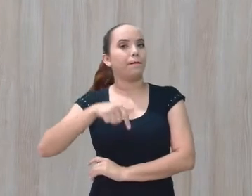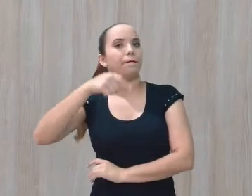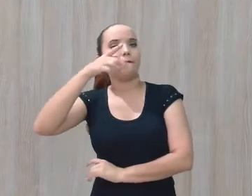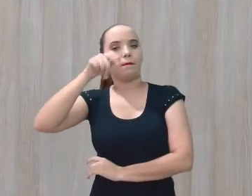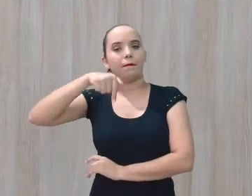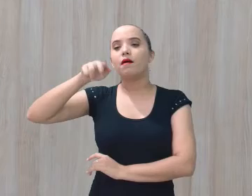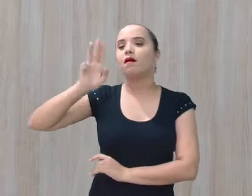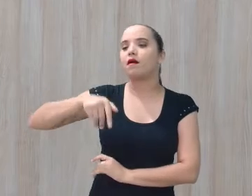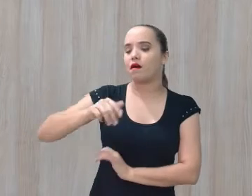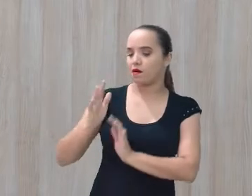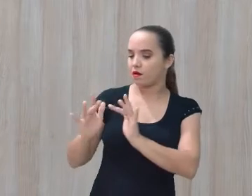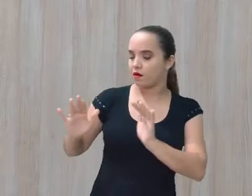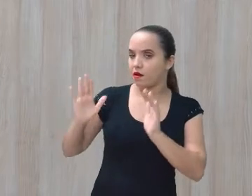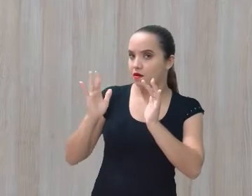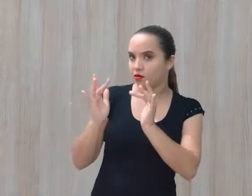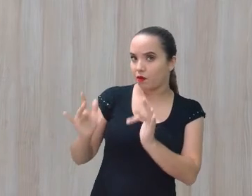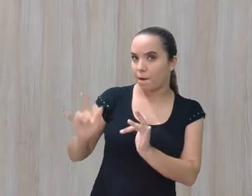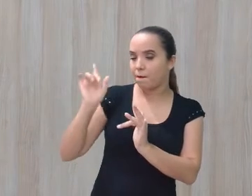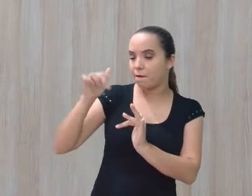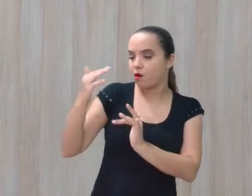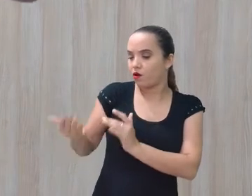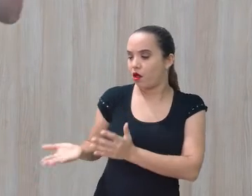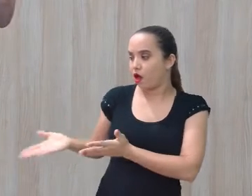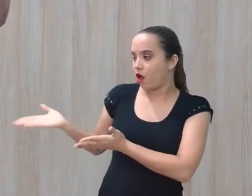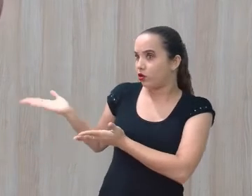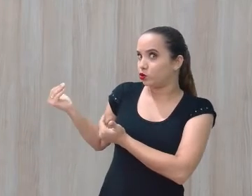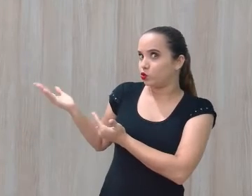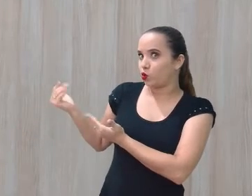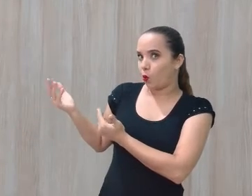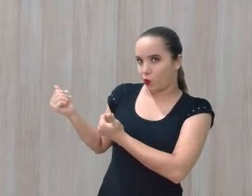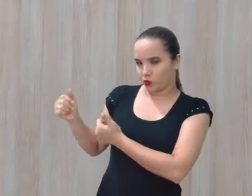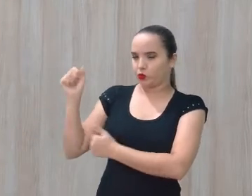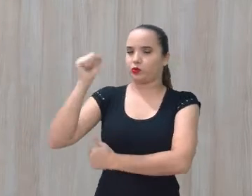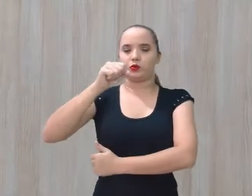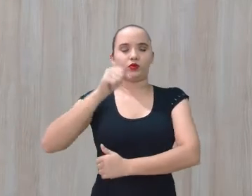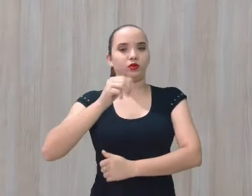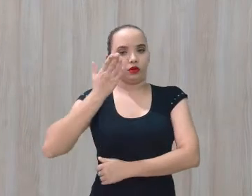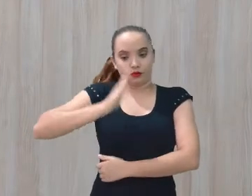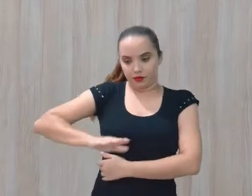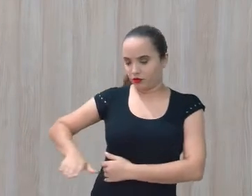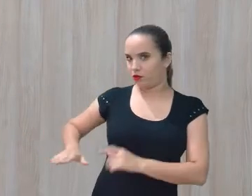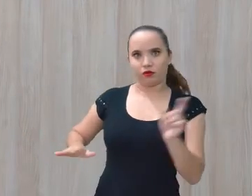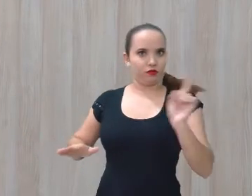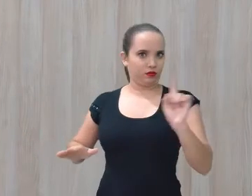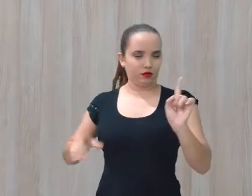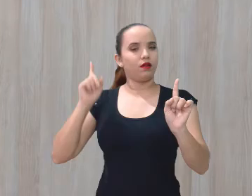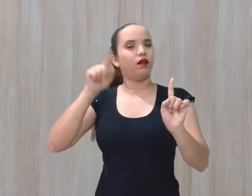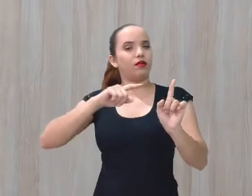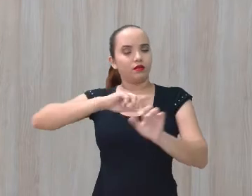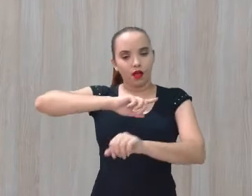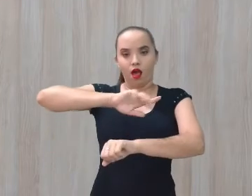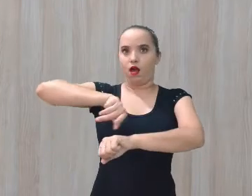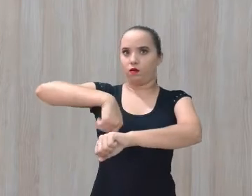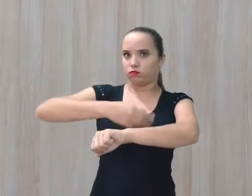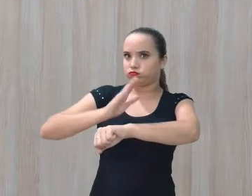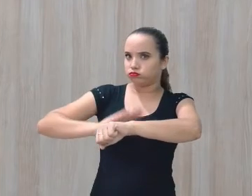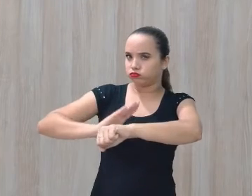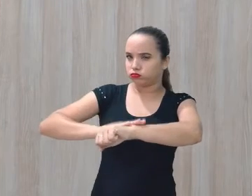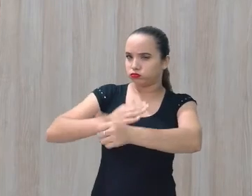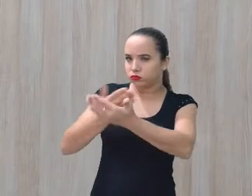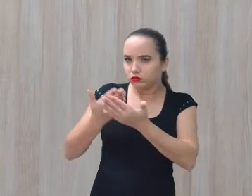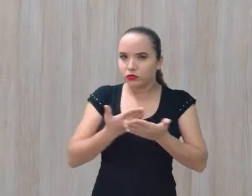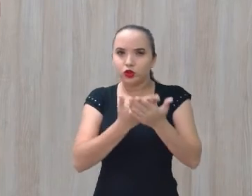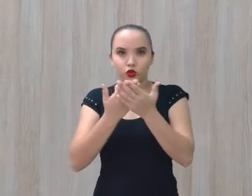tem assim, está na segunda fase da adolescência, chegando à juventude. Criança não namora, é tempo de estudar.